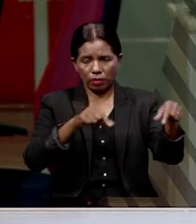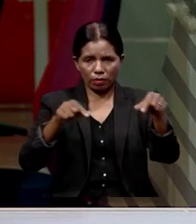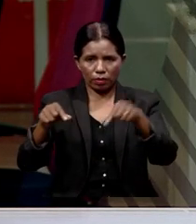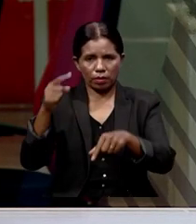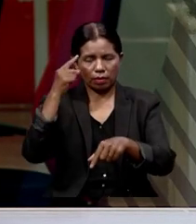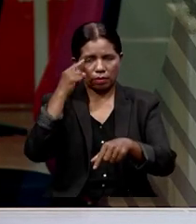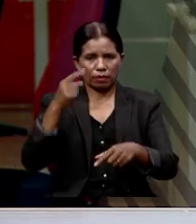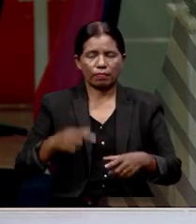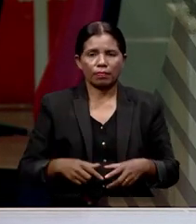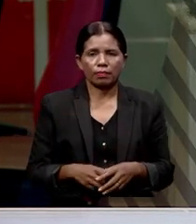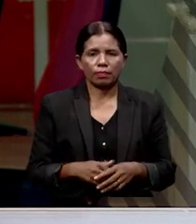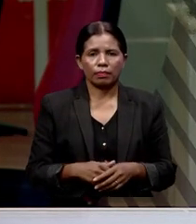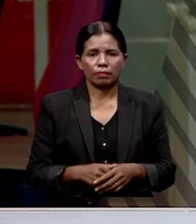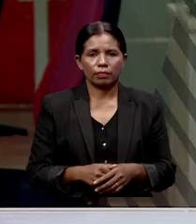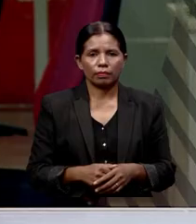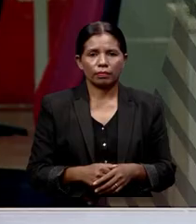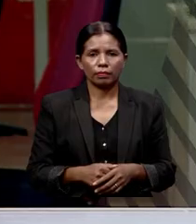mata.